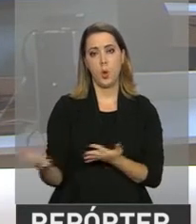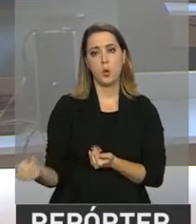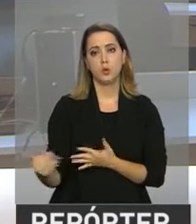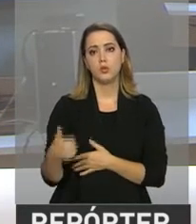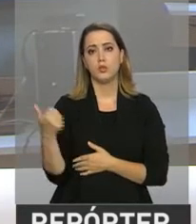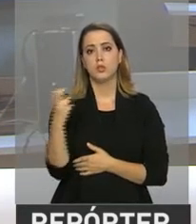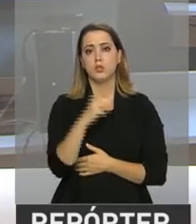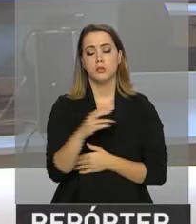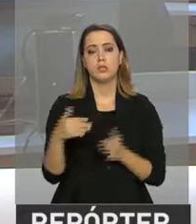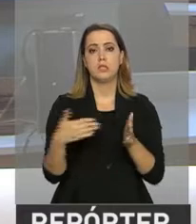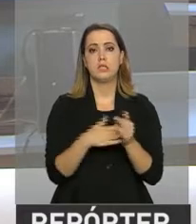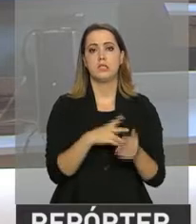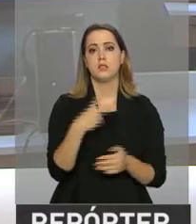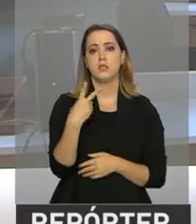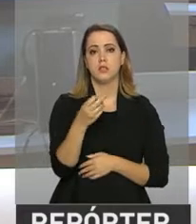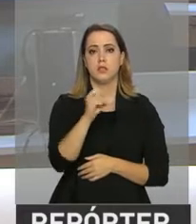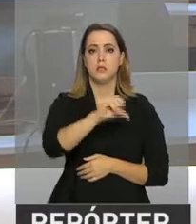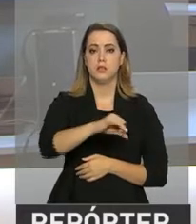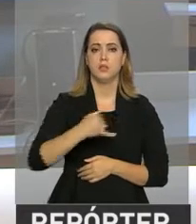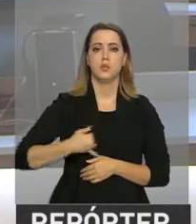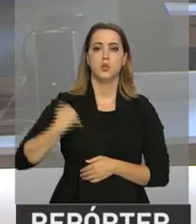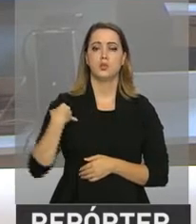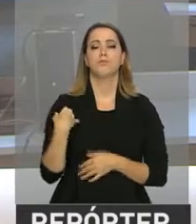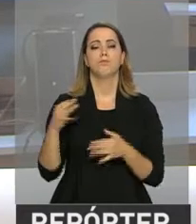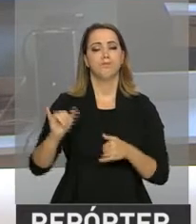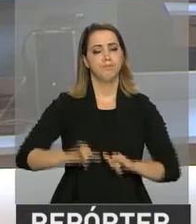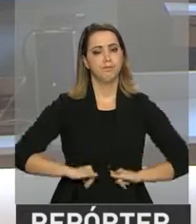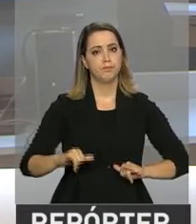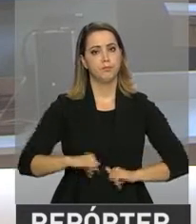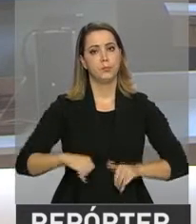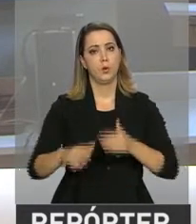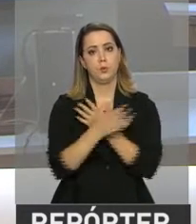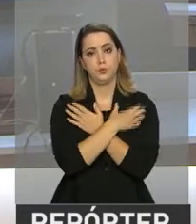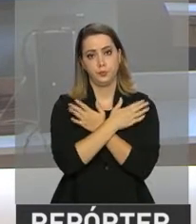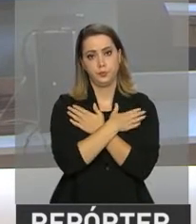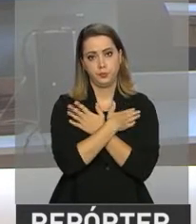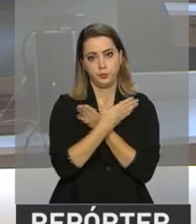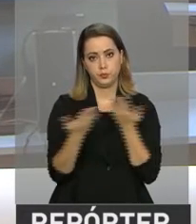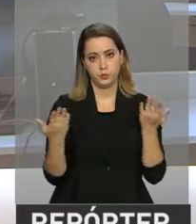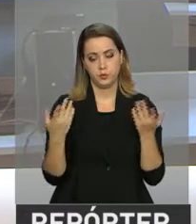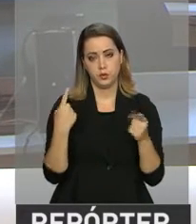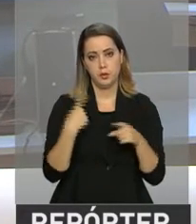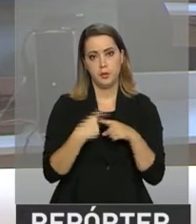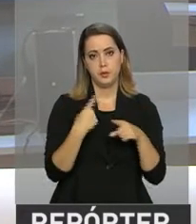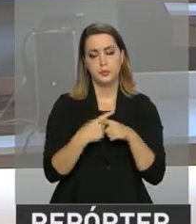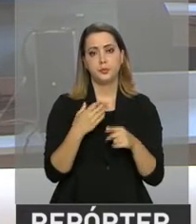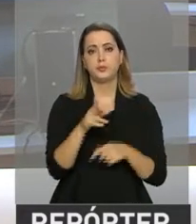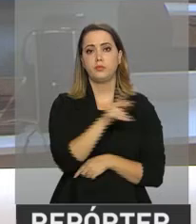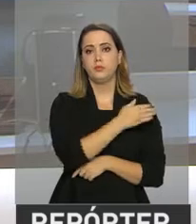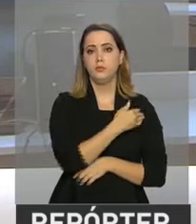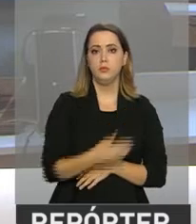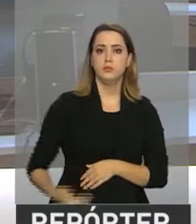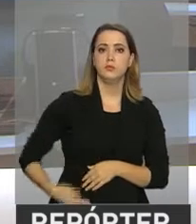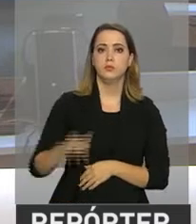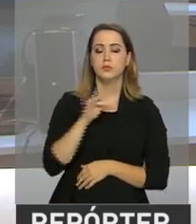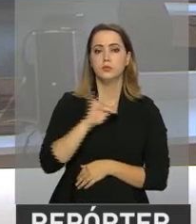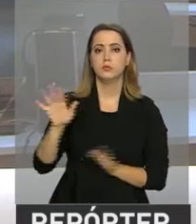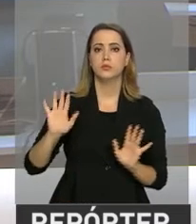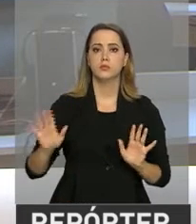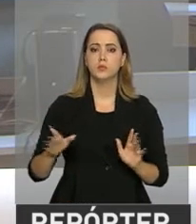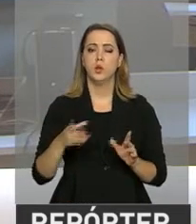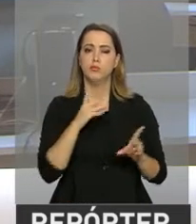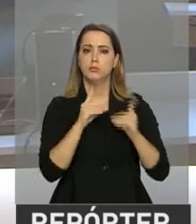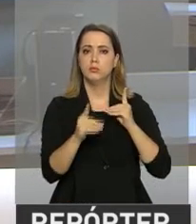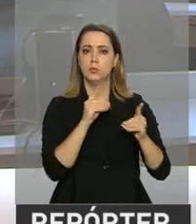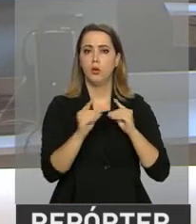29 anos são os que mais sofrem com o desemprego no brasil por isso o governo federal debate medidas de qualificação e de inserção